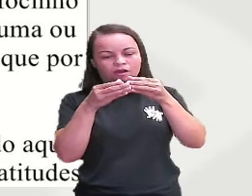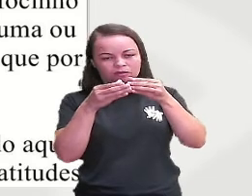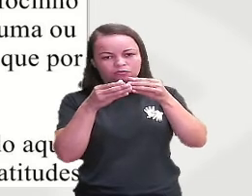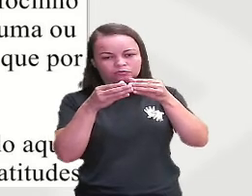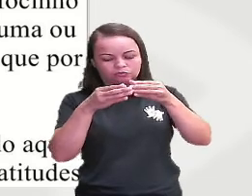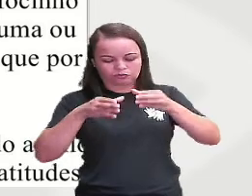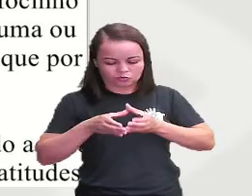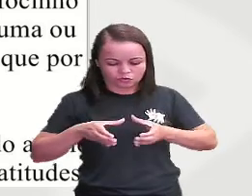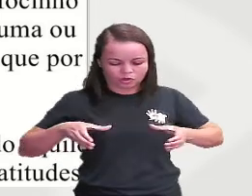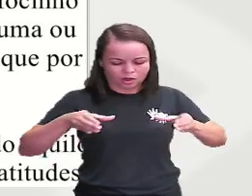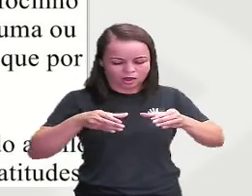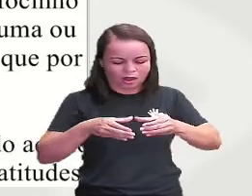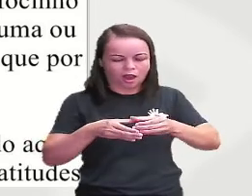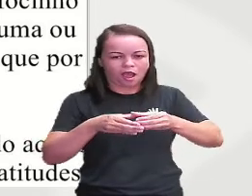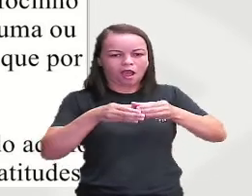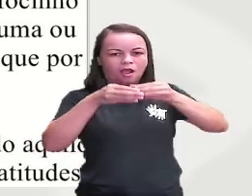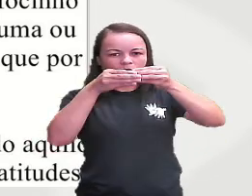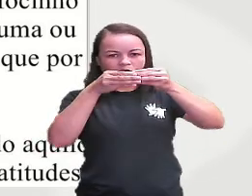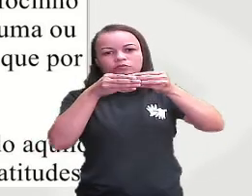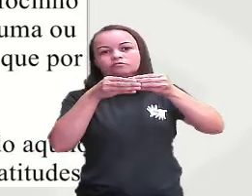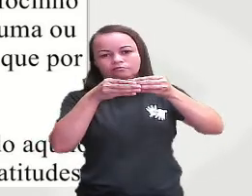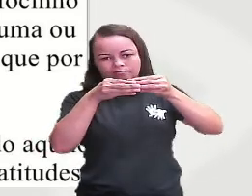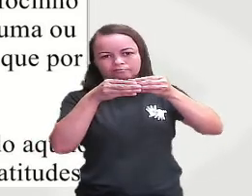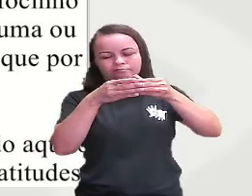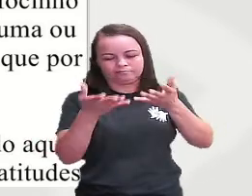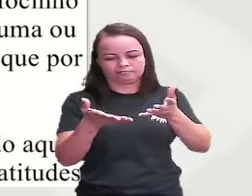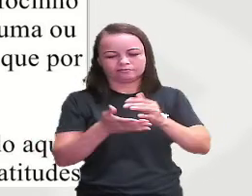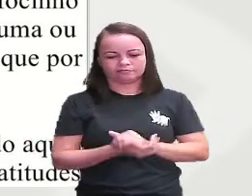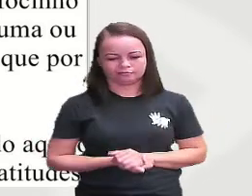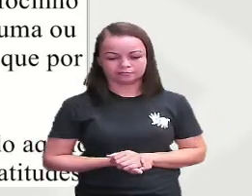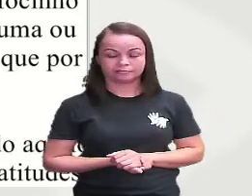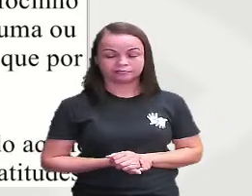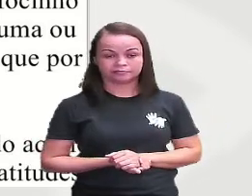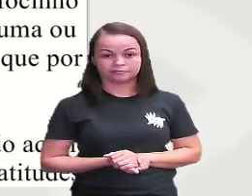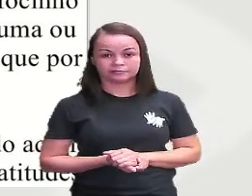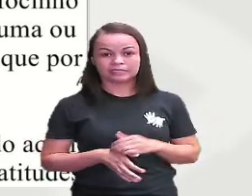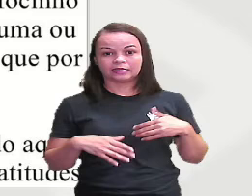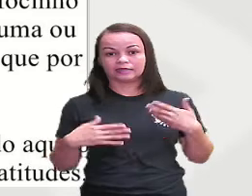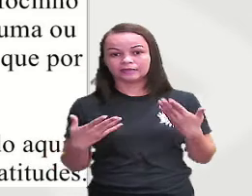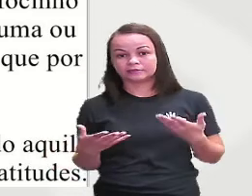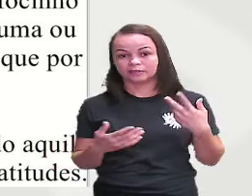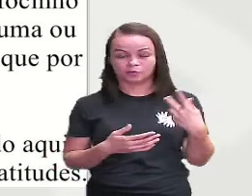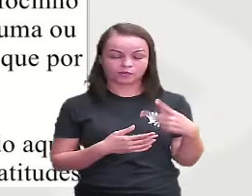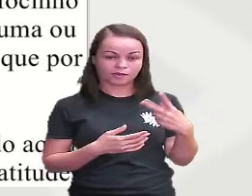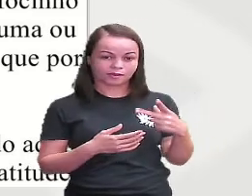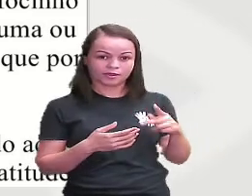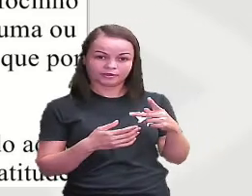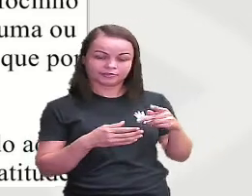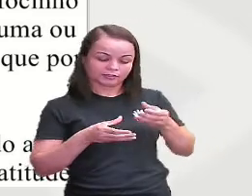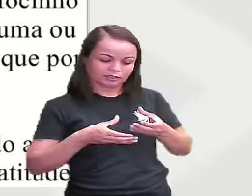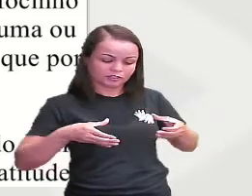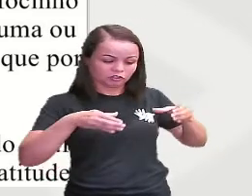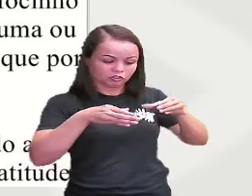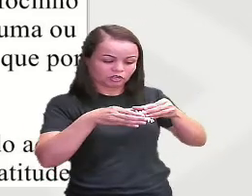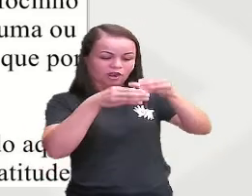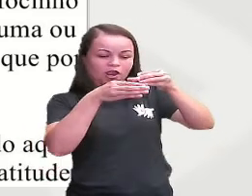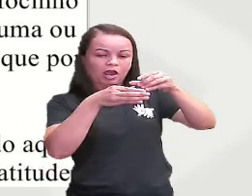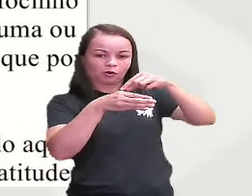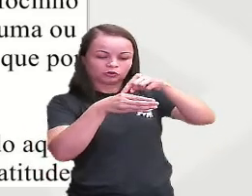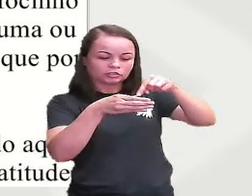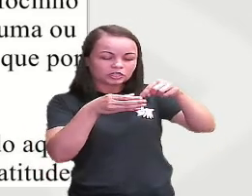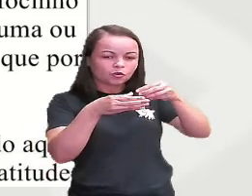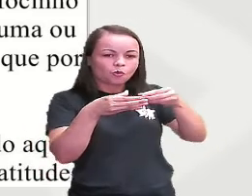largo embaixo e estreito em cima. Então, esse jarro ele tinha um